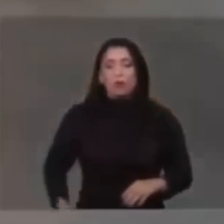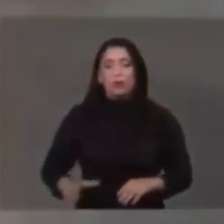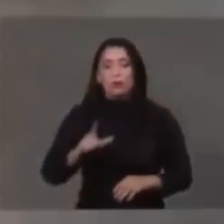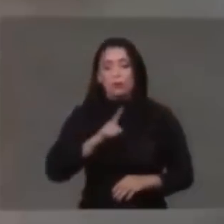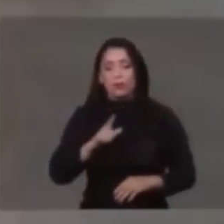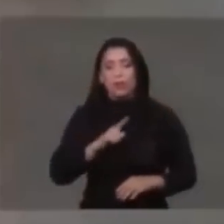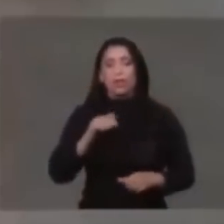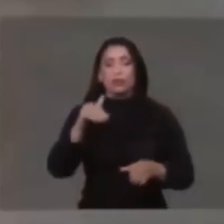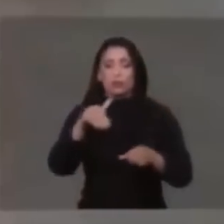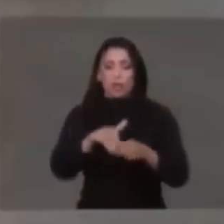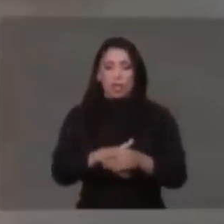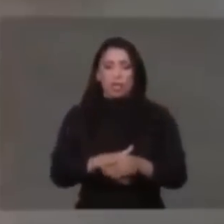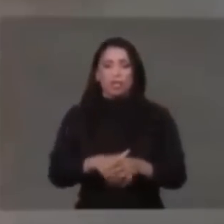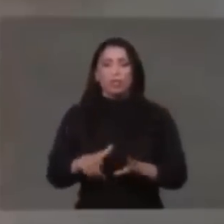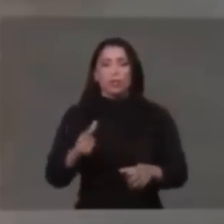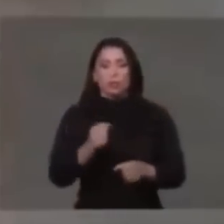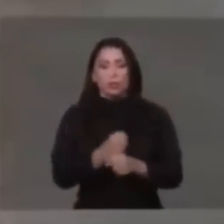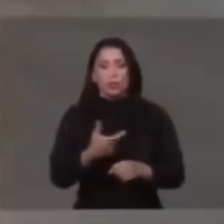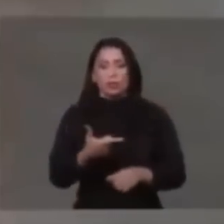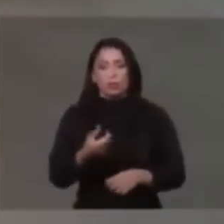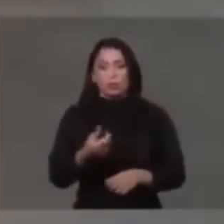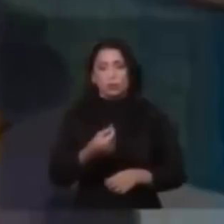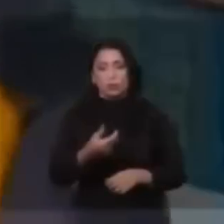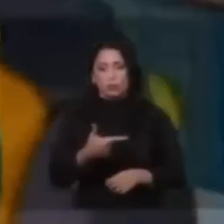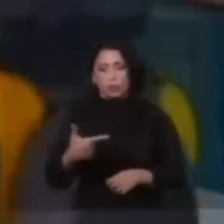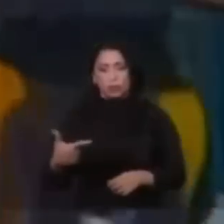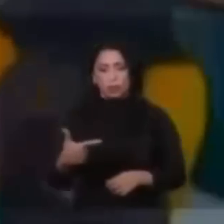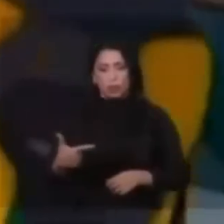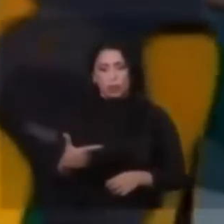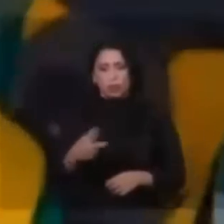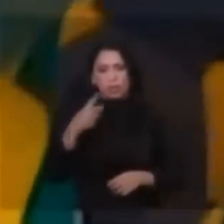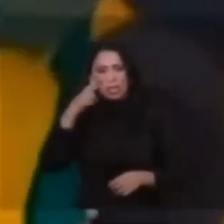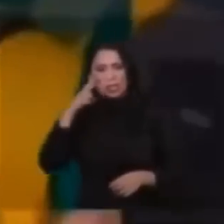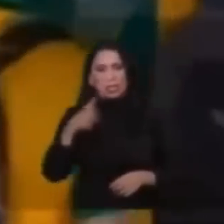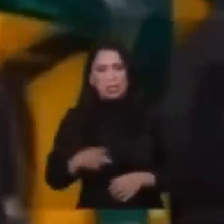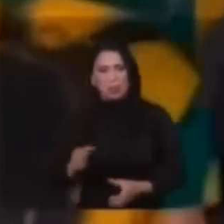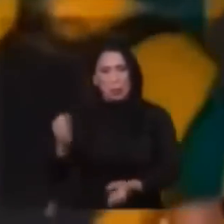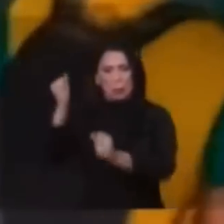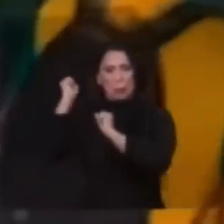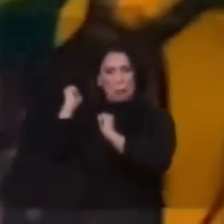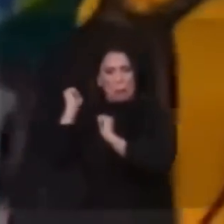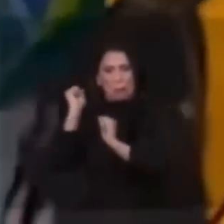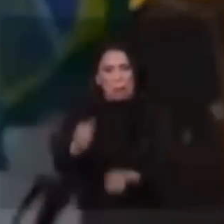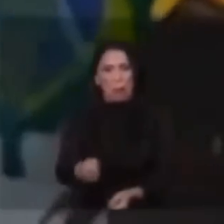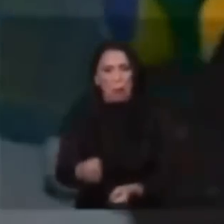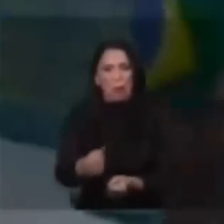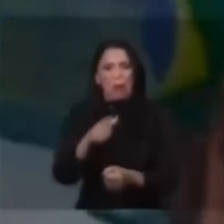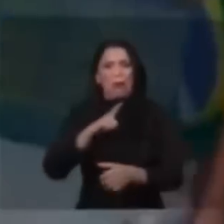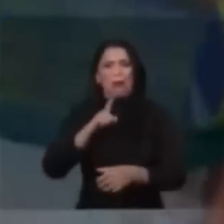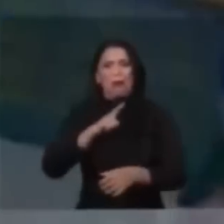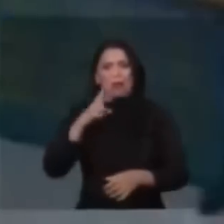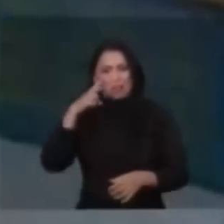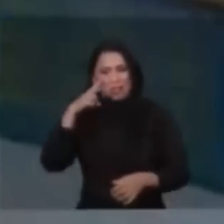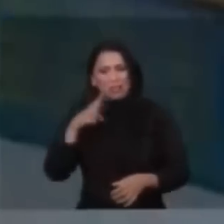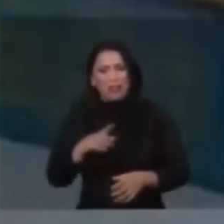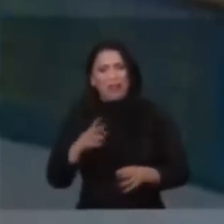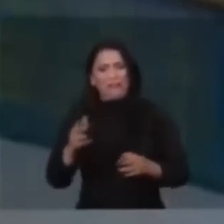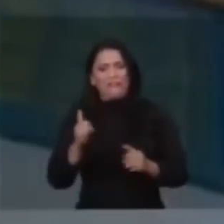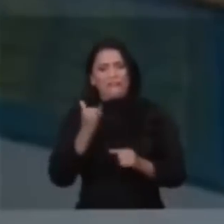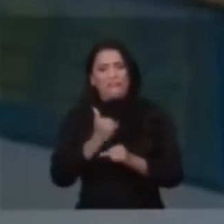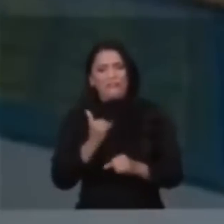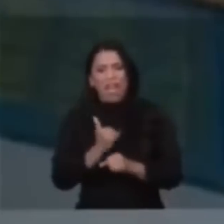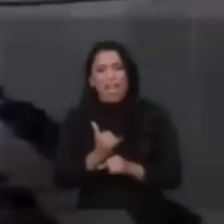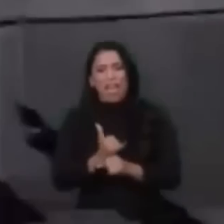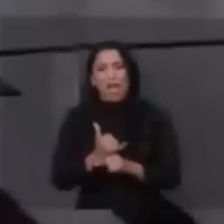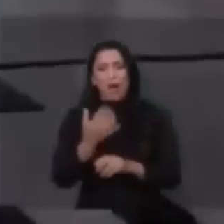eleito em 22 veja armados com pedaços de Ferro armados com pedaços